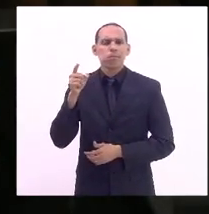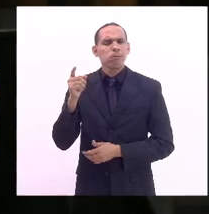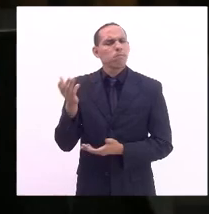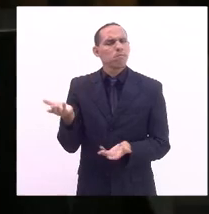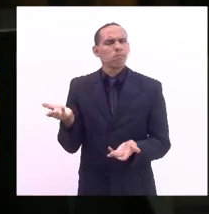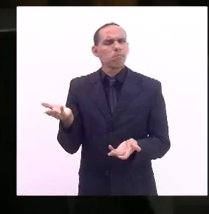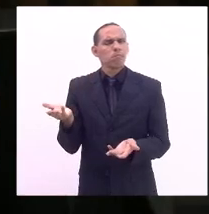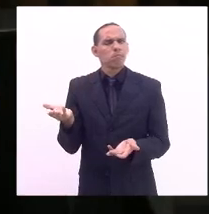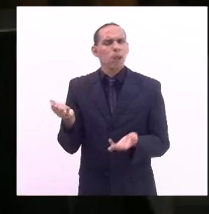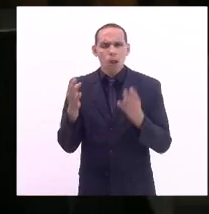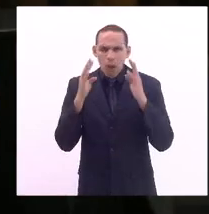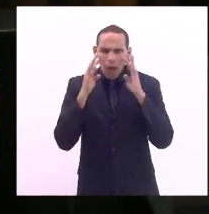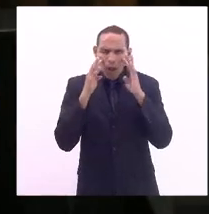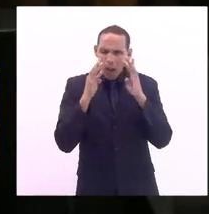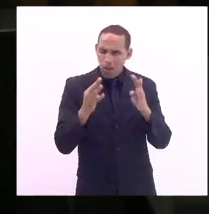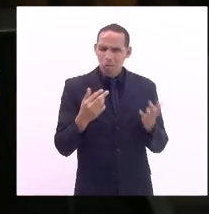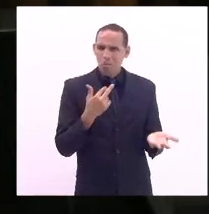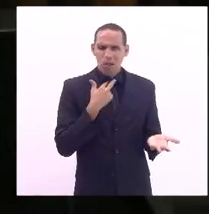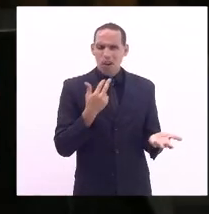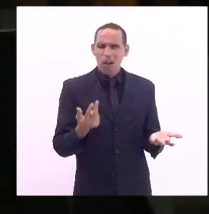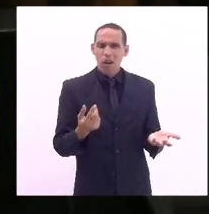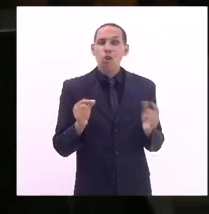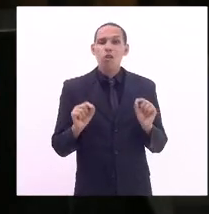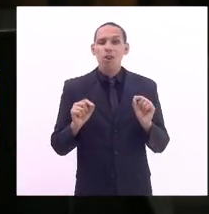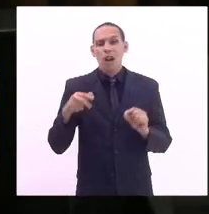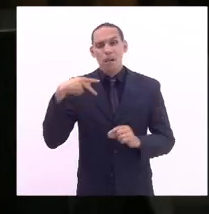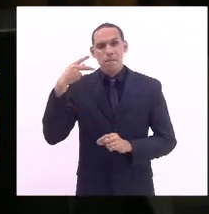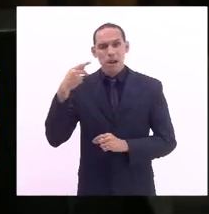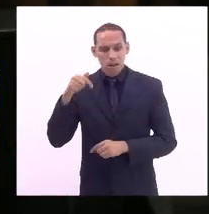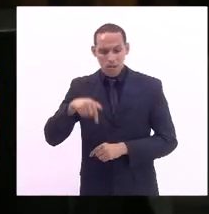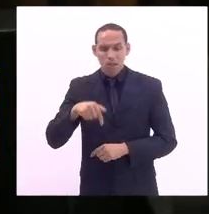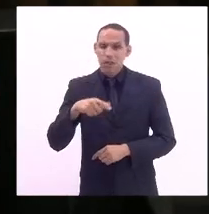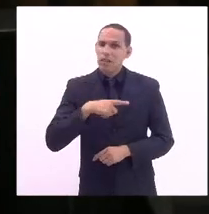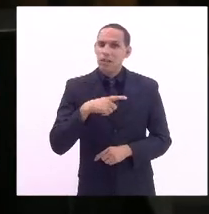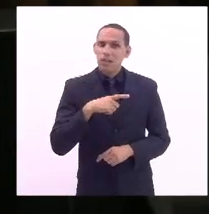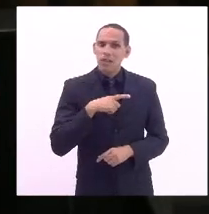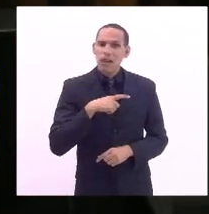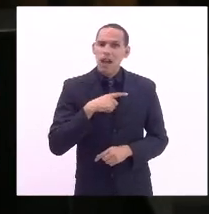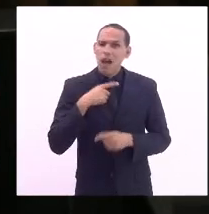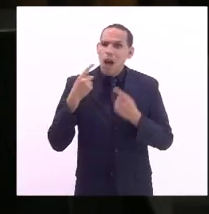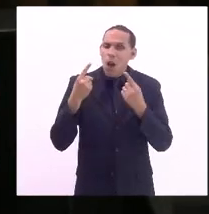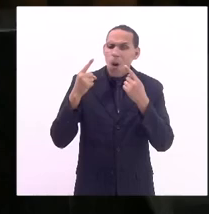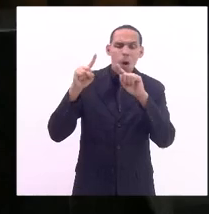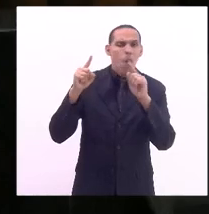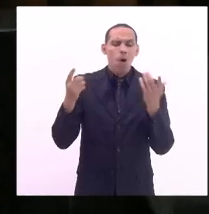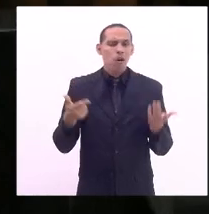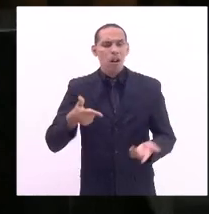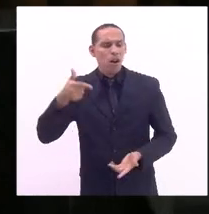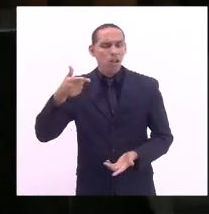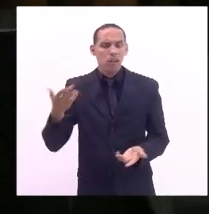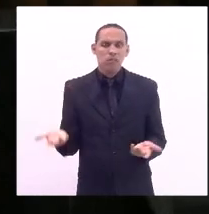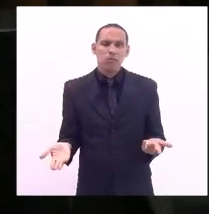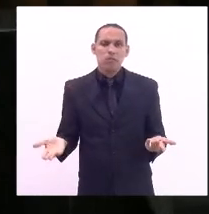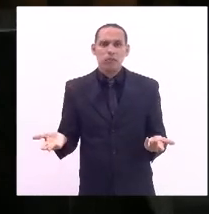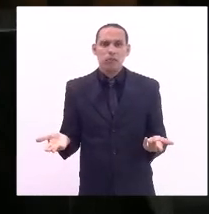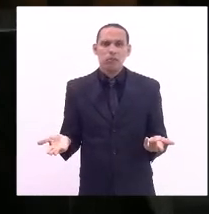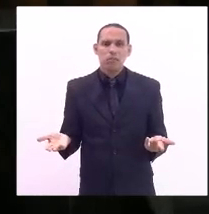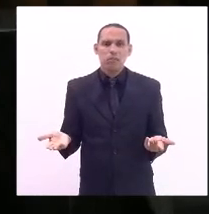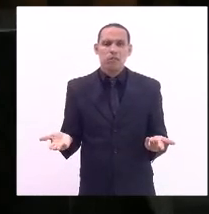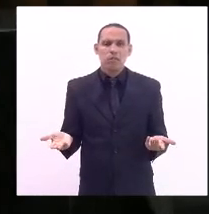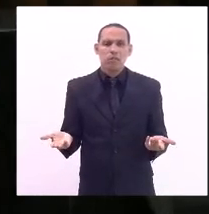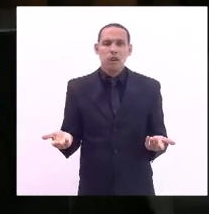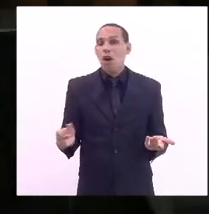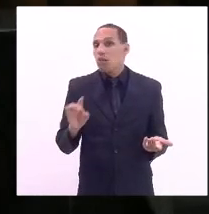podem ouvir que tem parlamentares aqui que são contra o uso de armas, a não